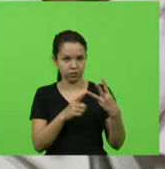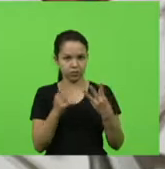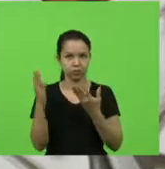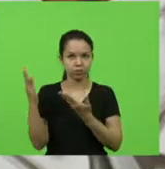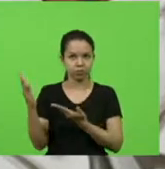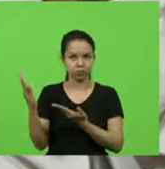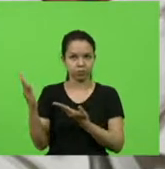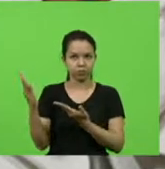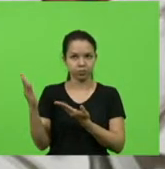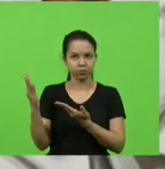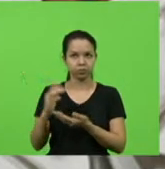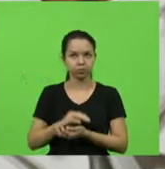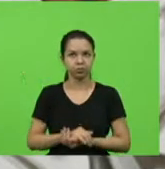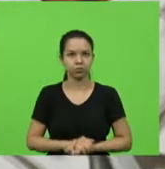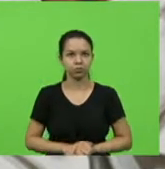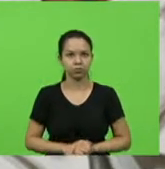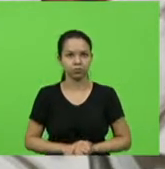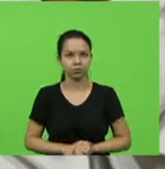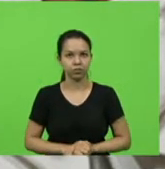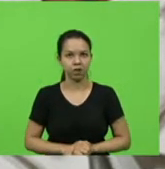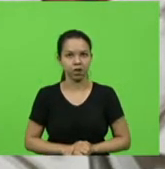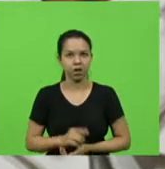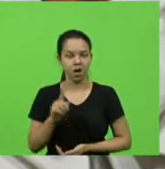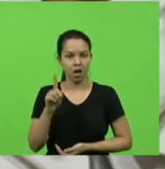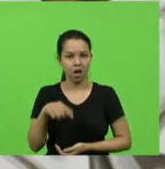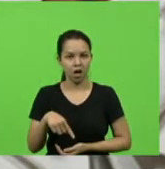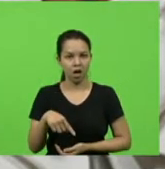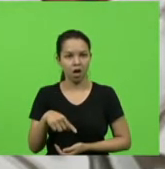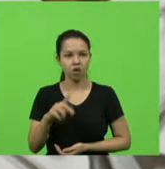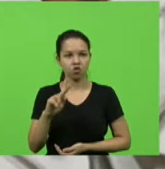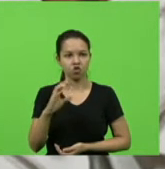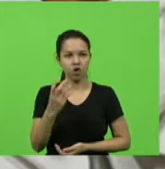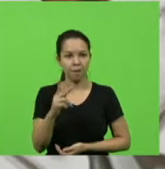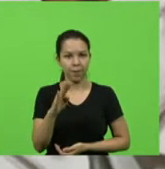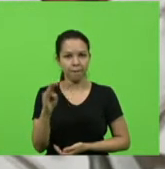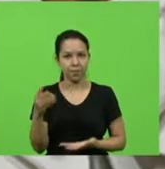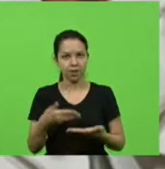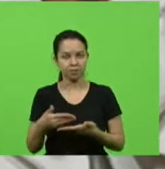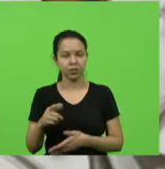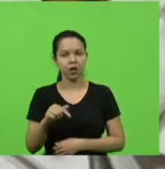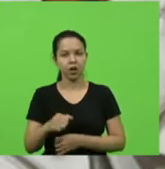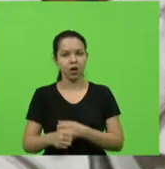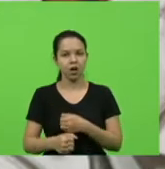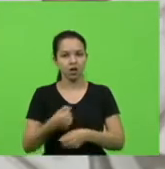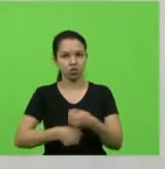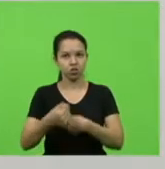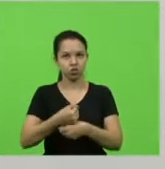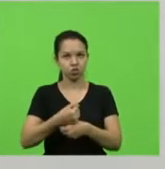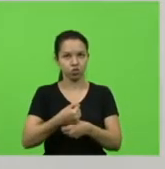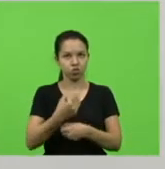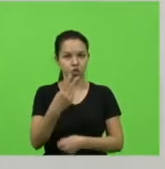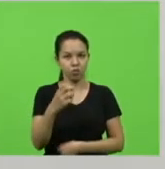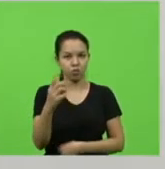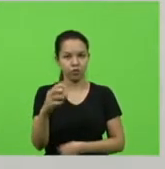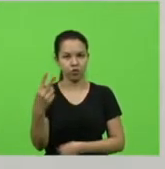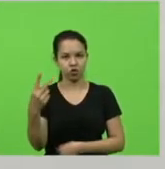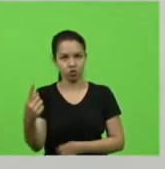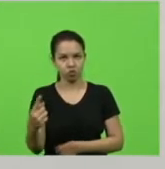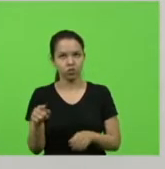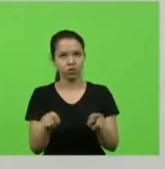de bebê, esse evento que aconteceu em 2021, e que também tinha um